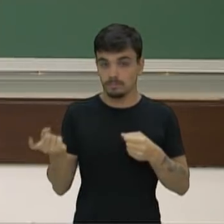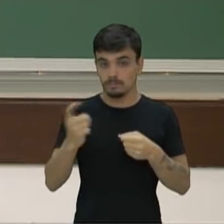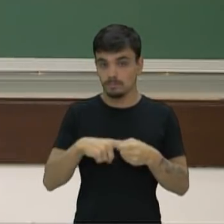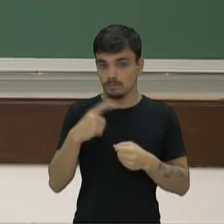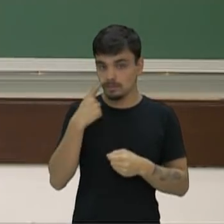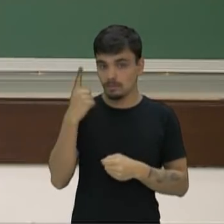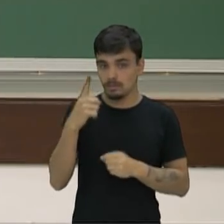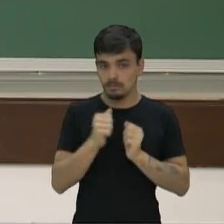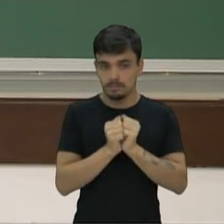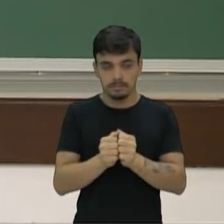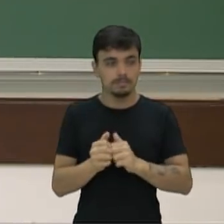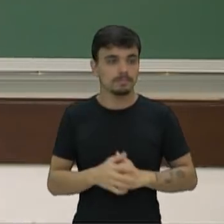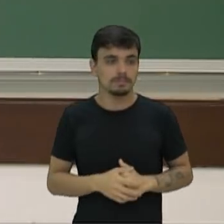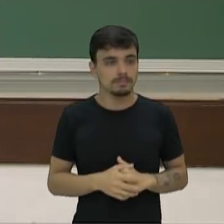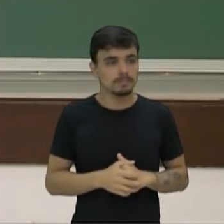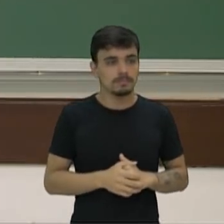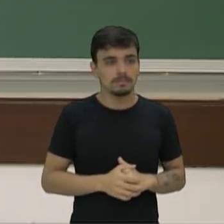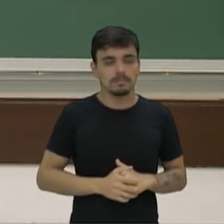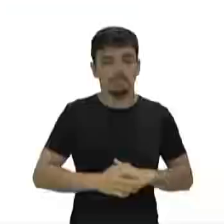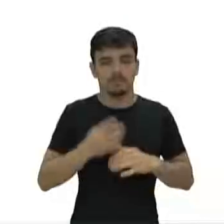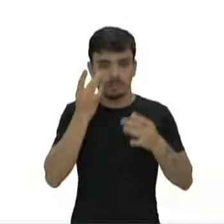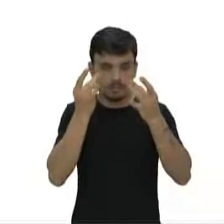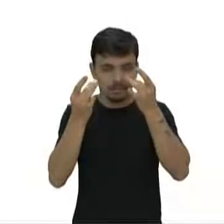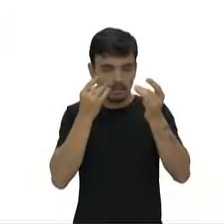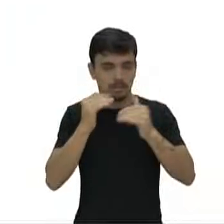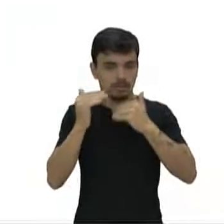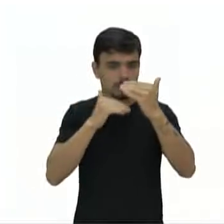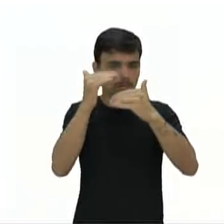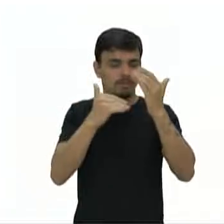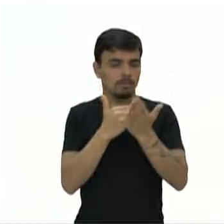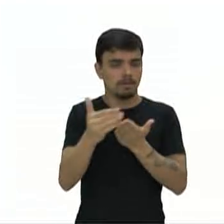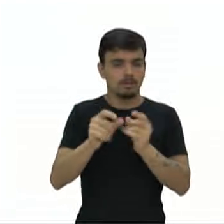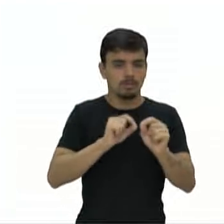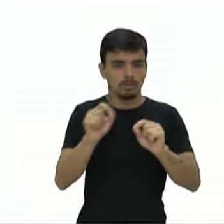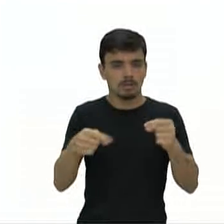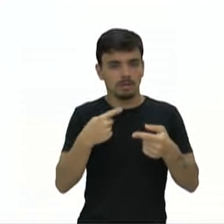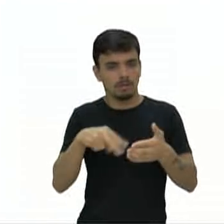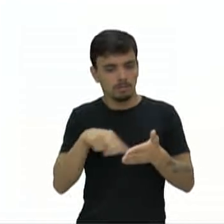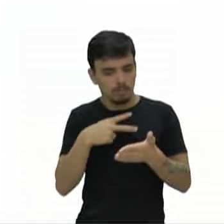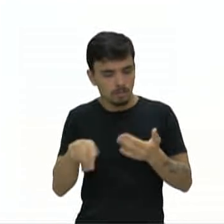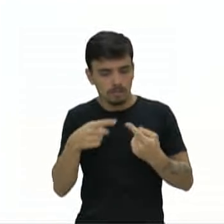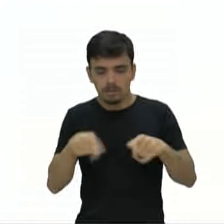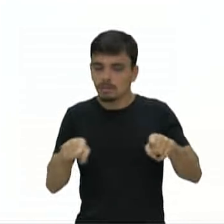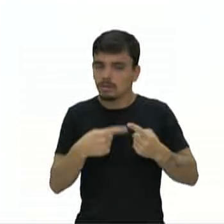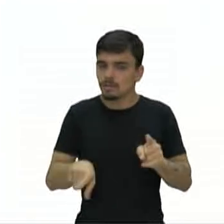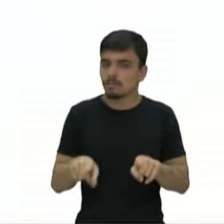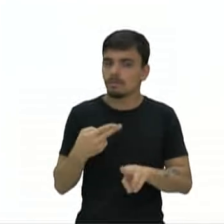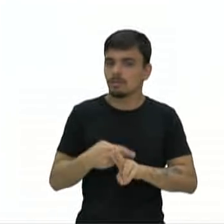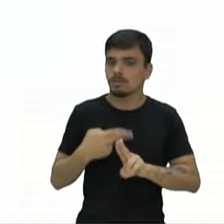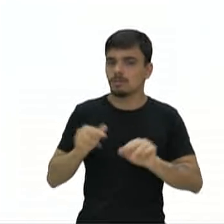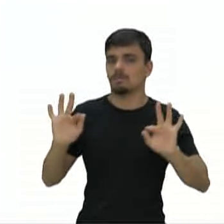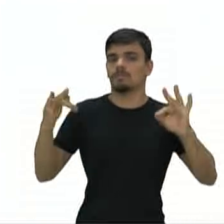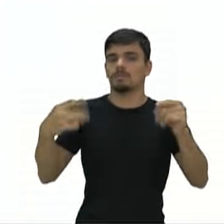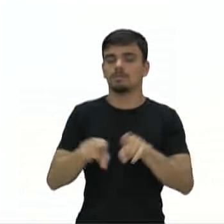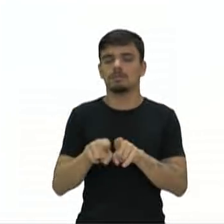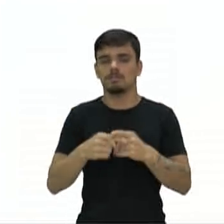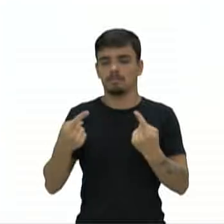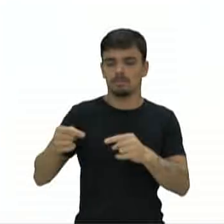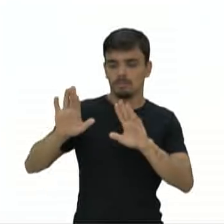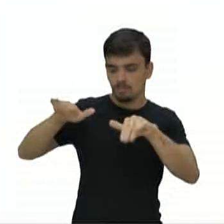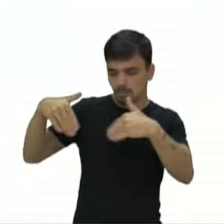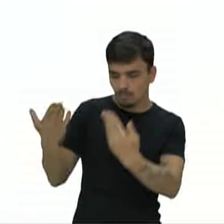Voltei. Vamos lá? O teatro grego se desenvolveu a partir de canções e danças usadas nas festas em honra ao